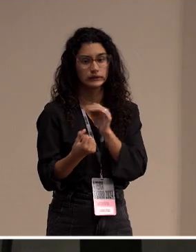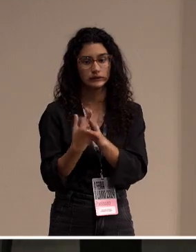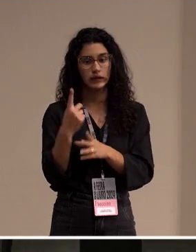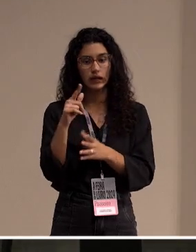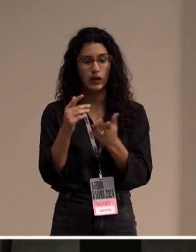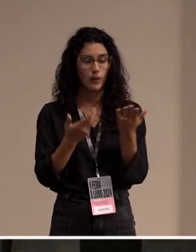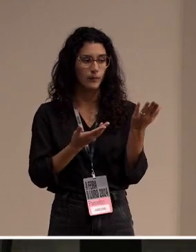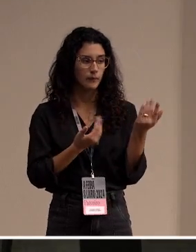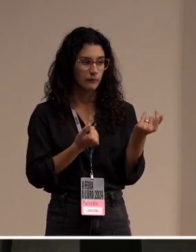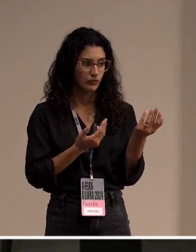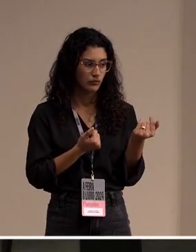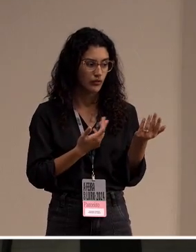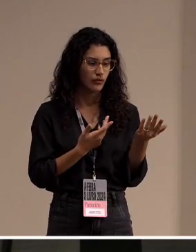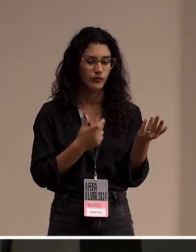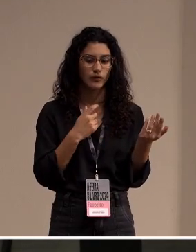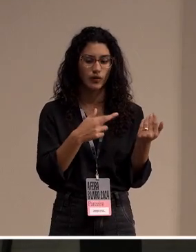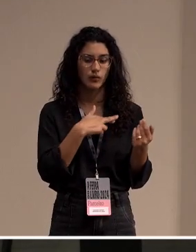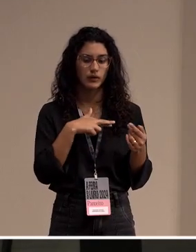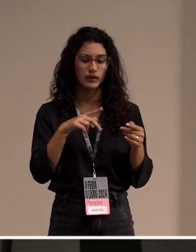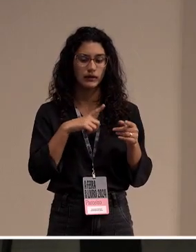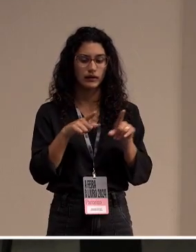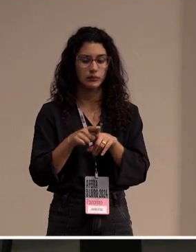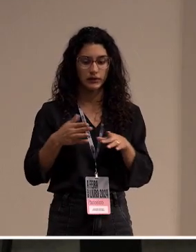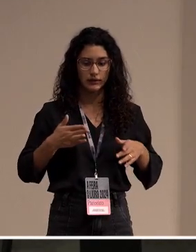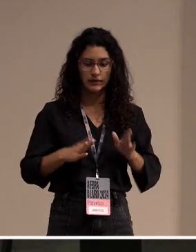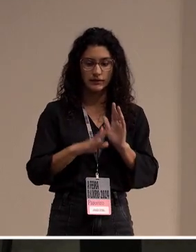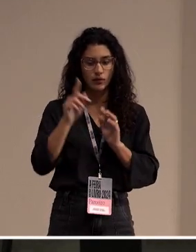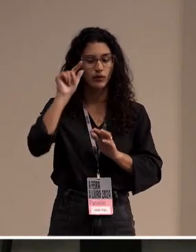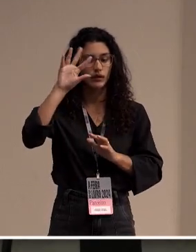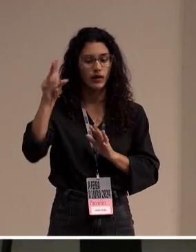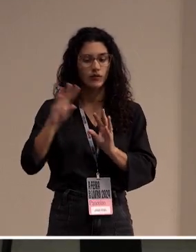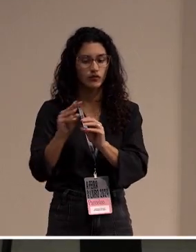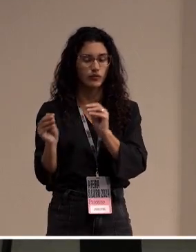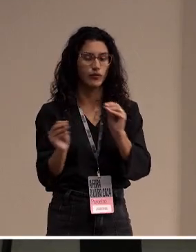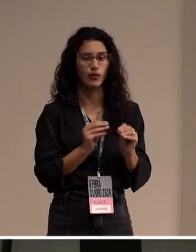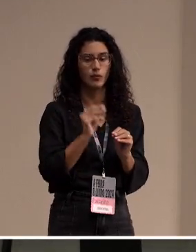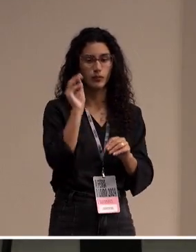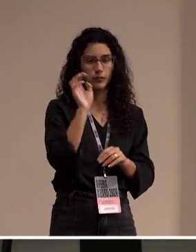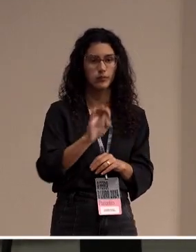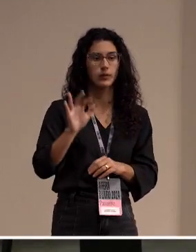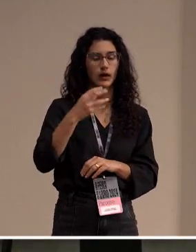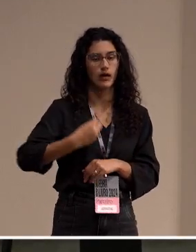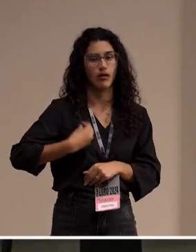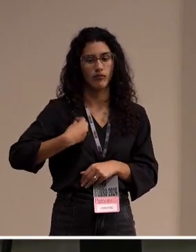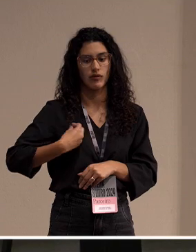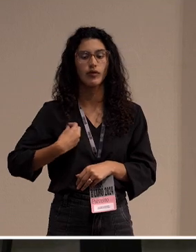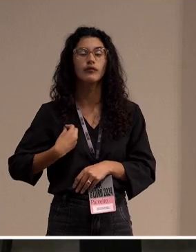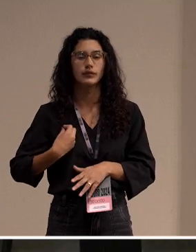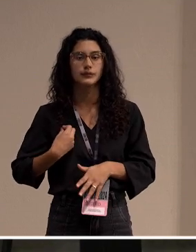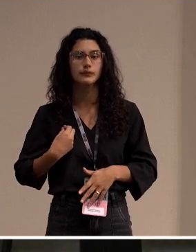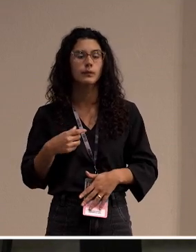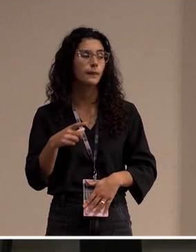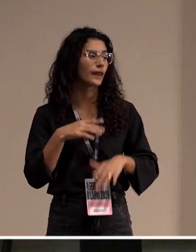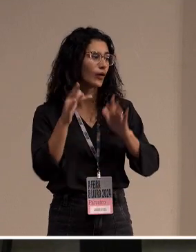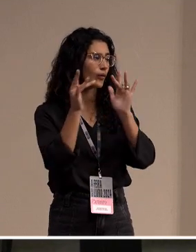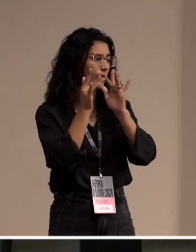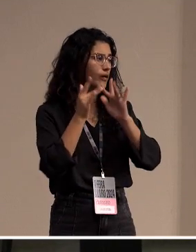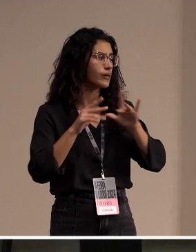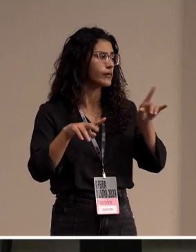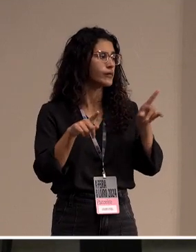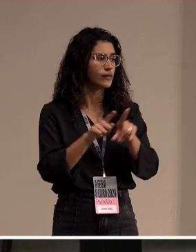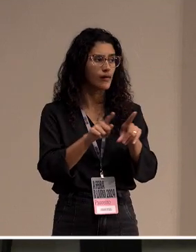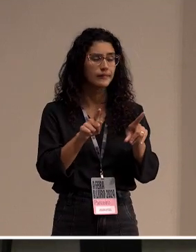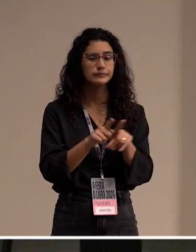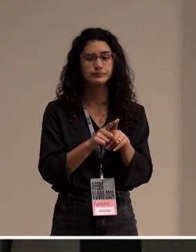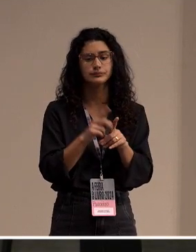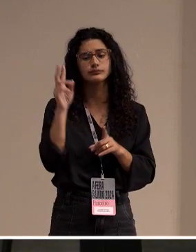uma jovem romancista que nasceu na África, migrou para os Estados Unidos e vive nos Estados Unidos e tem o contato com essa